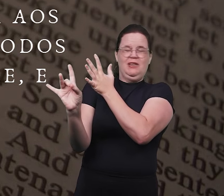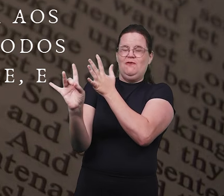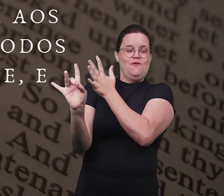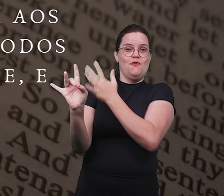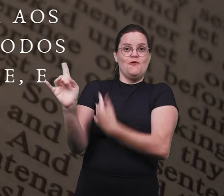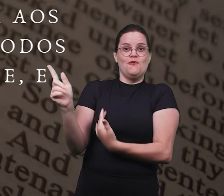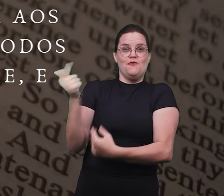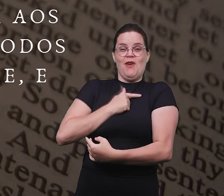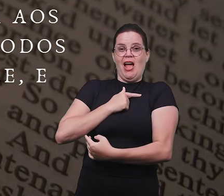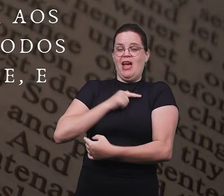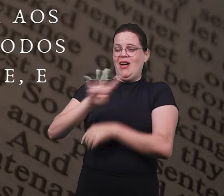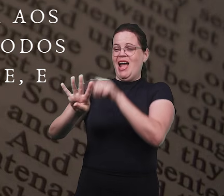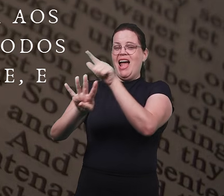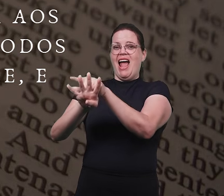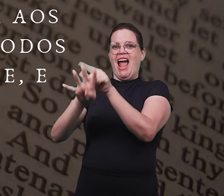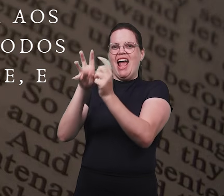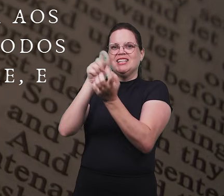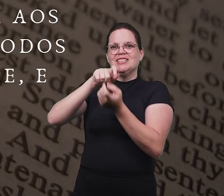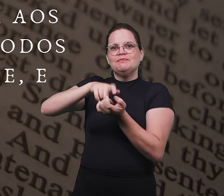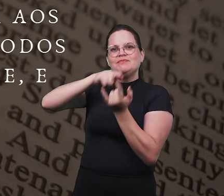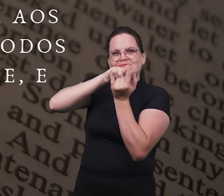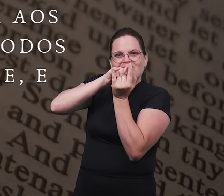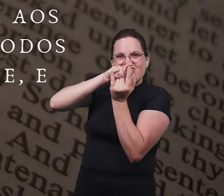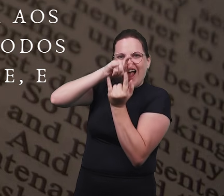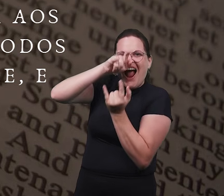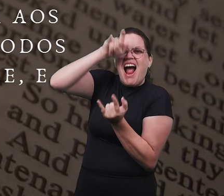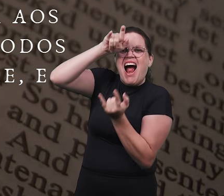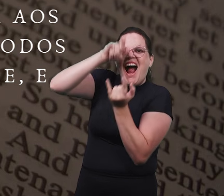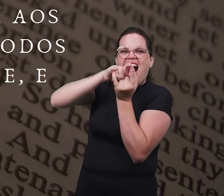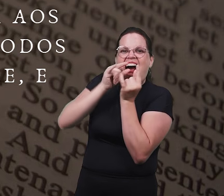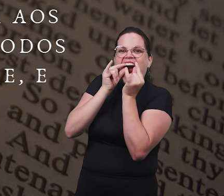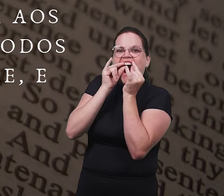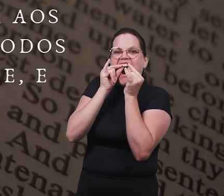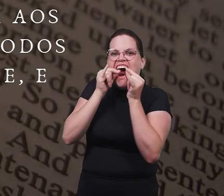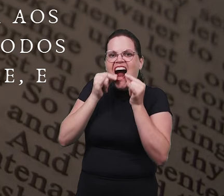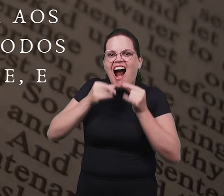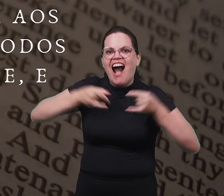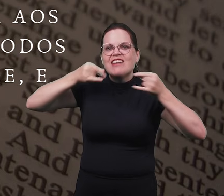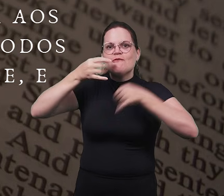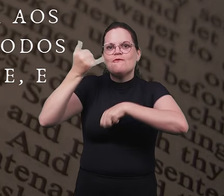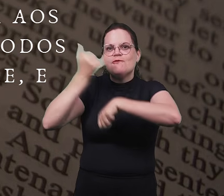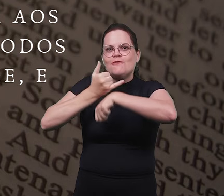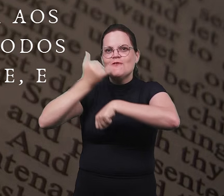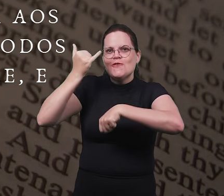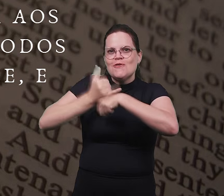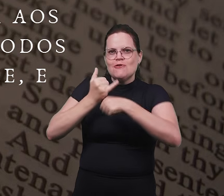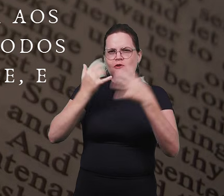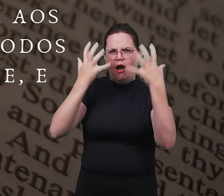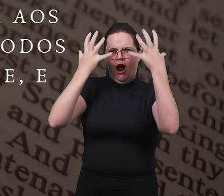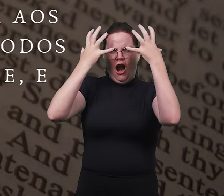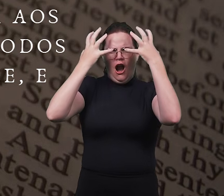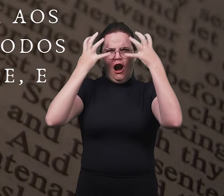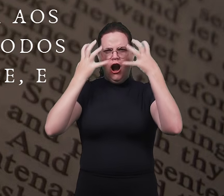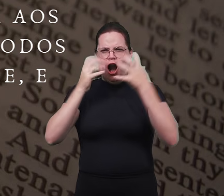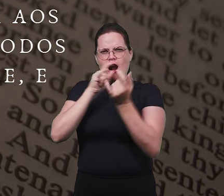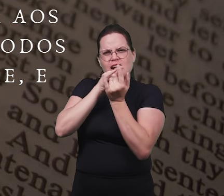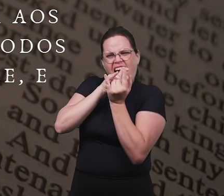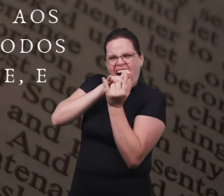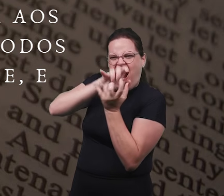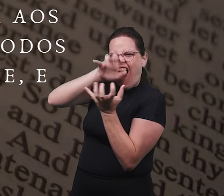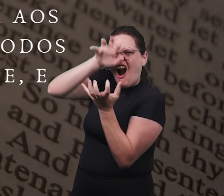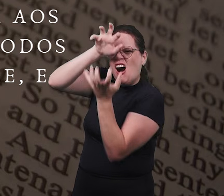e muito forte, o qual tinha dentes grandes de ferro. Ele devorava e fazia